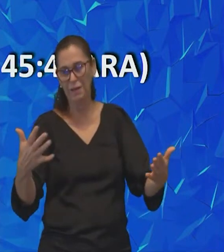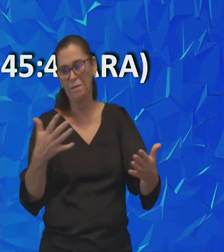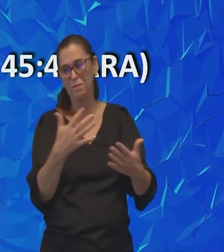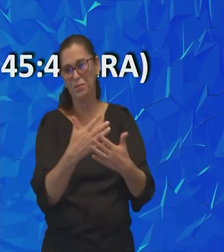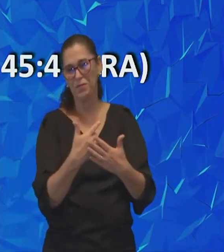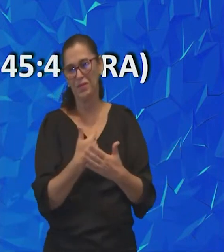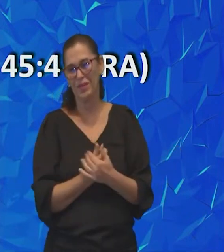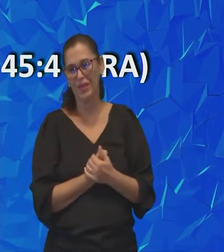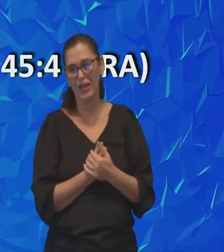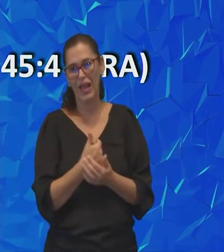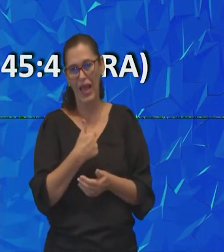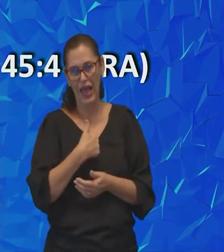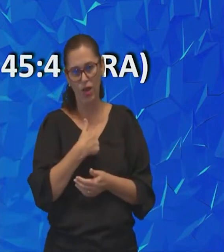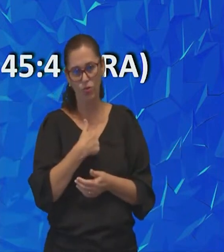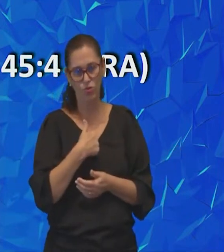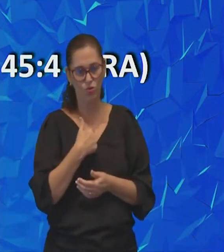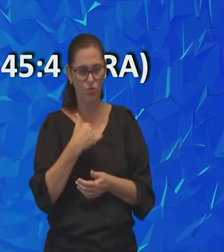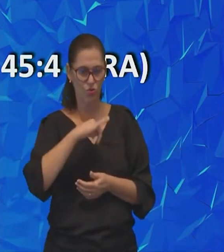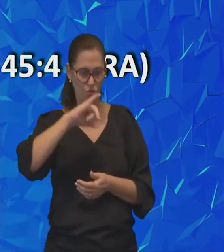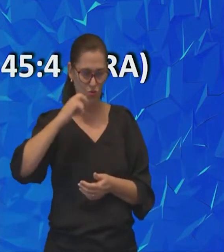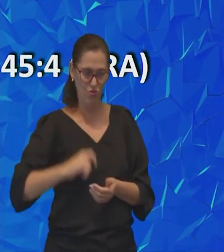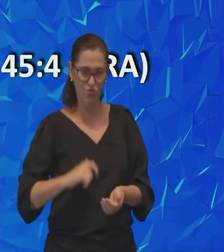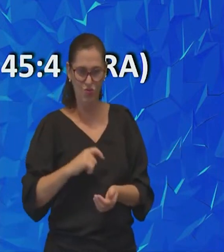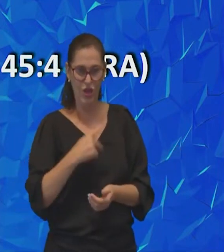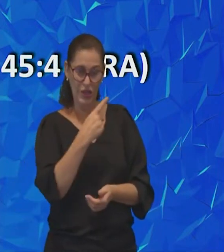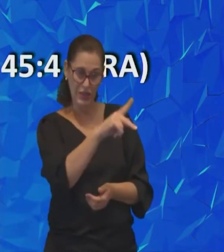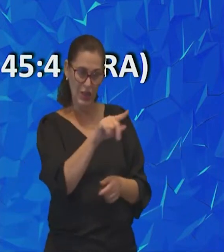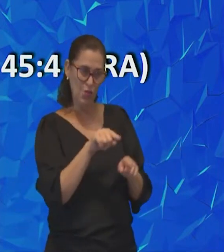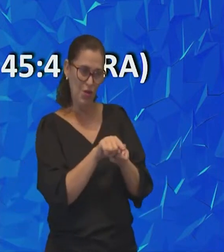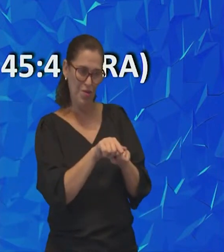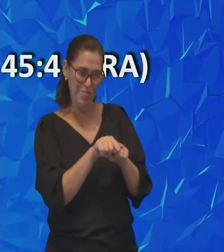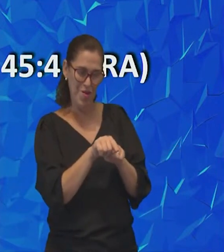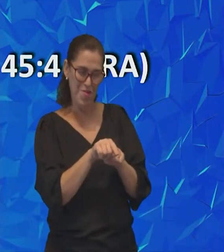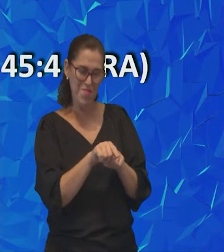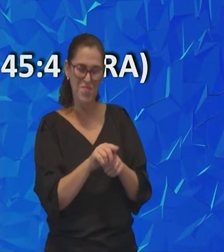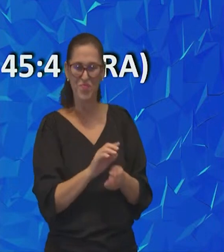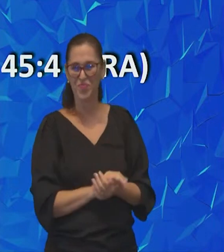disse: eu sou José, o vosso irmão,